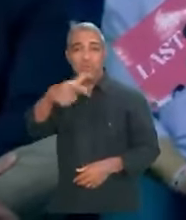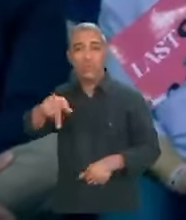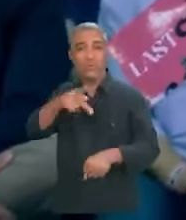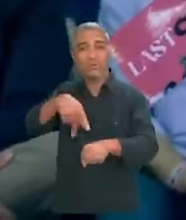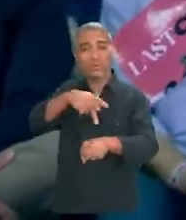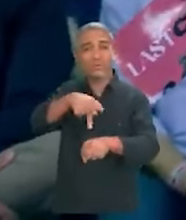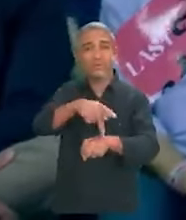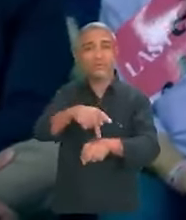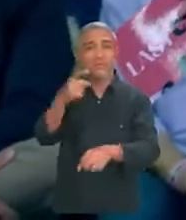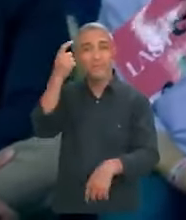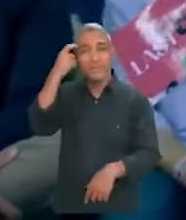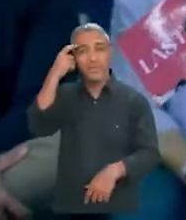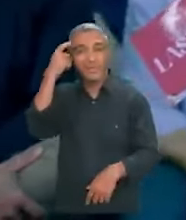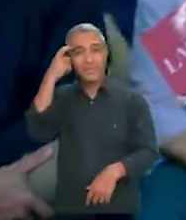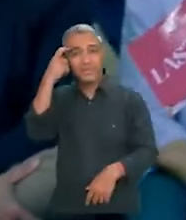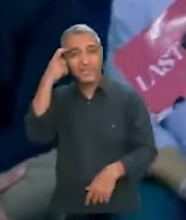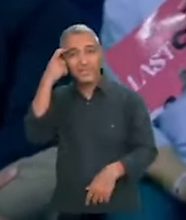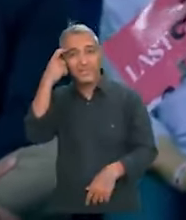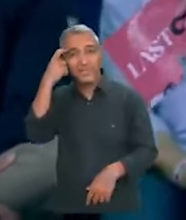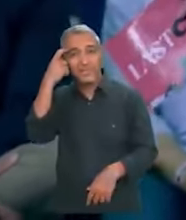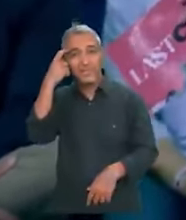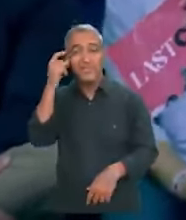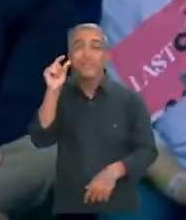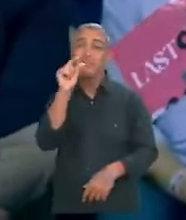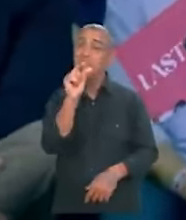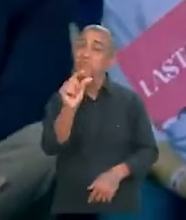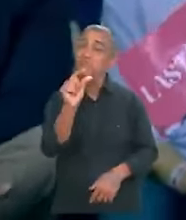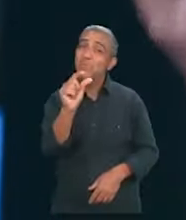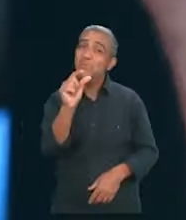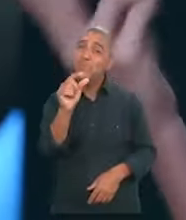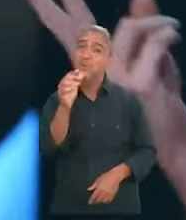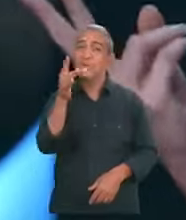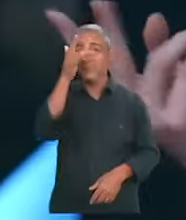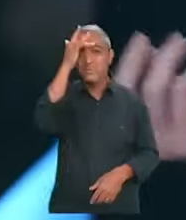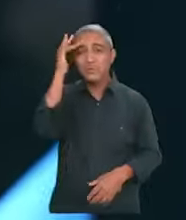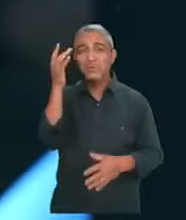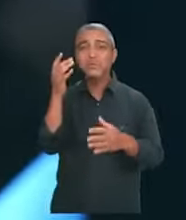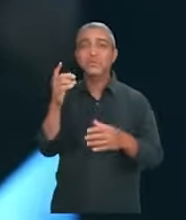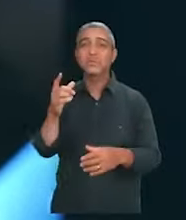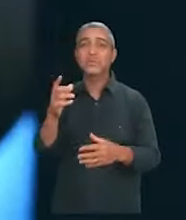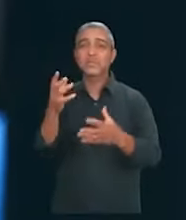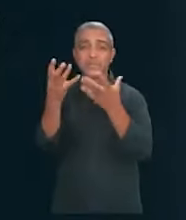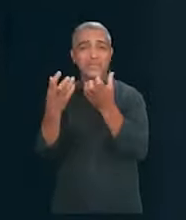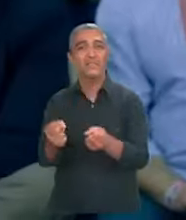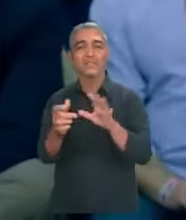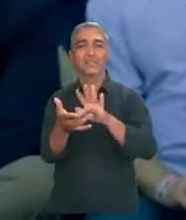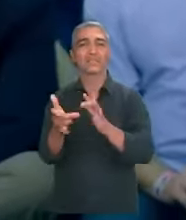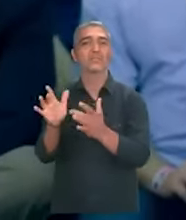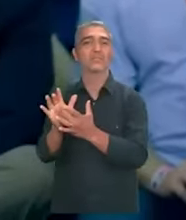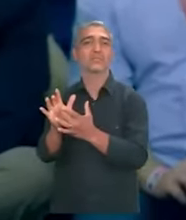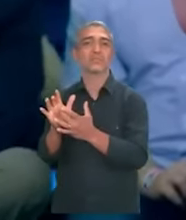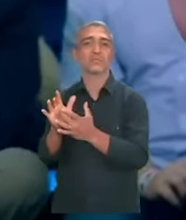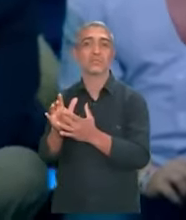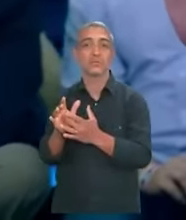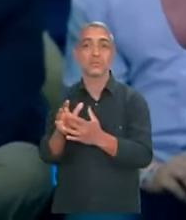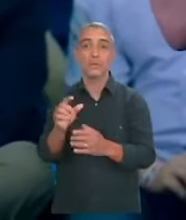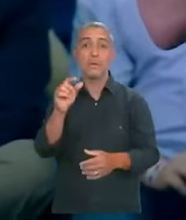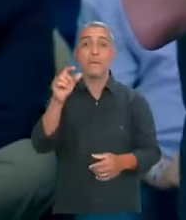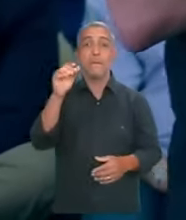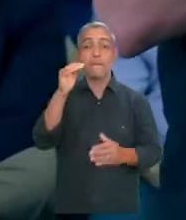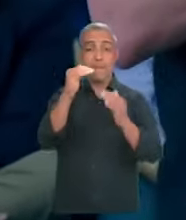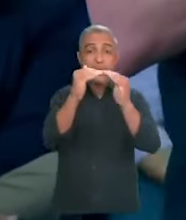2% da população na França é protestante. Quantos por cento? Menos de 2%. Gente, menos de 2%.